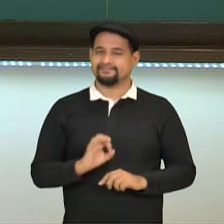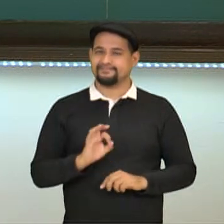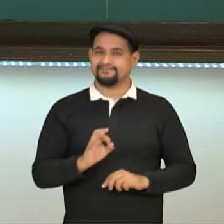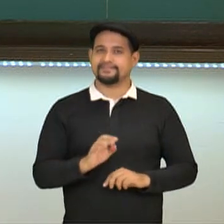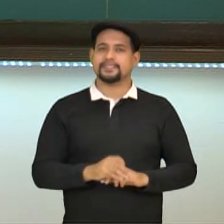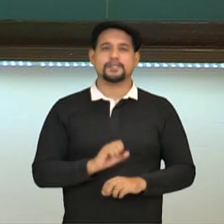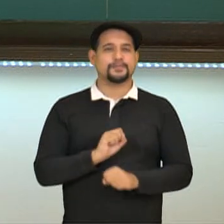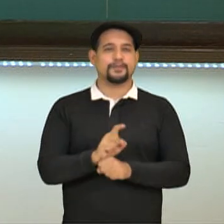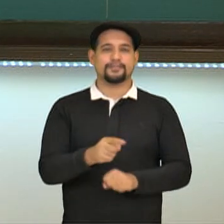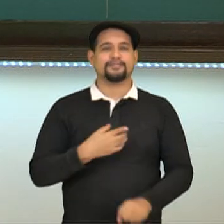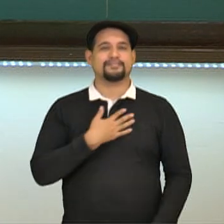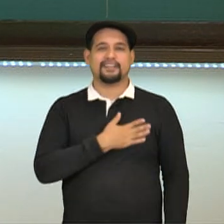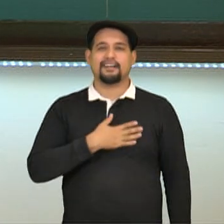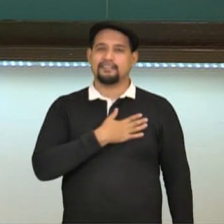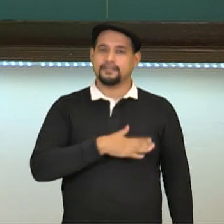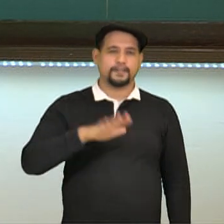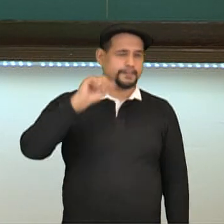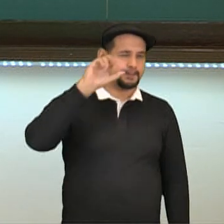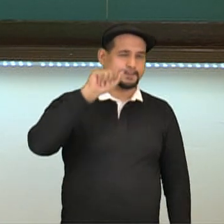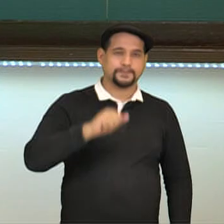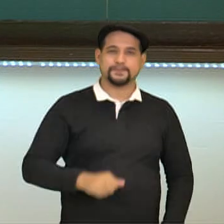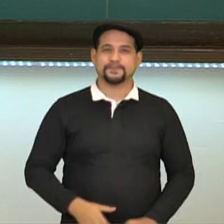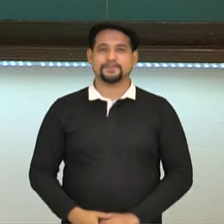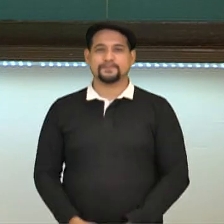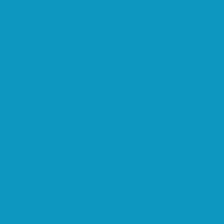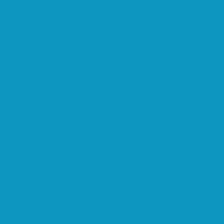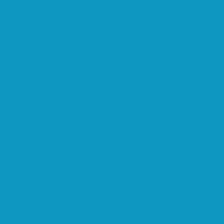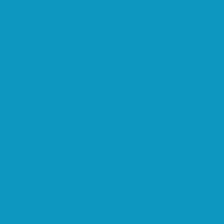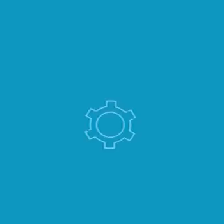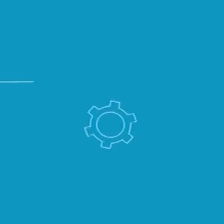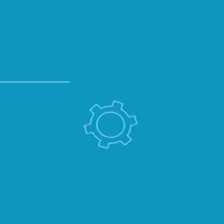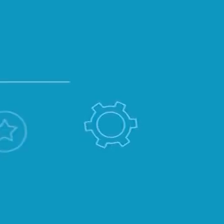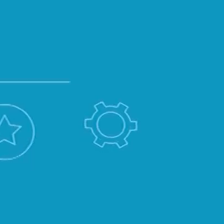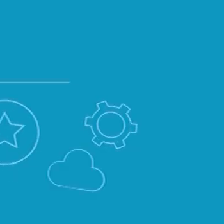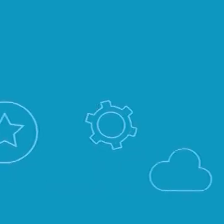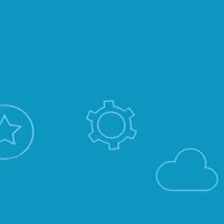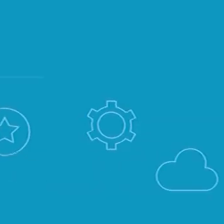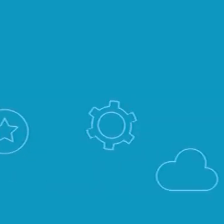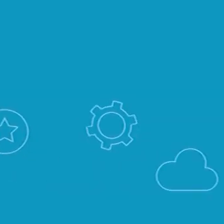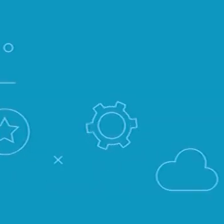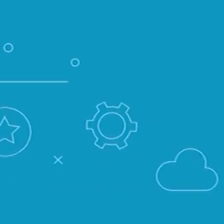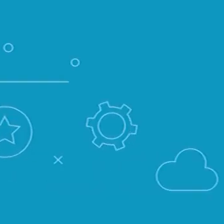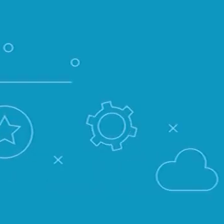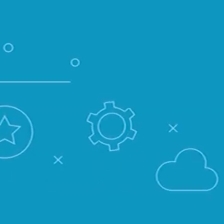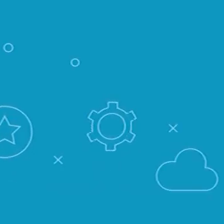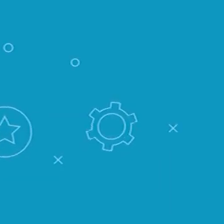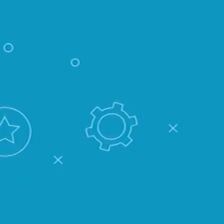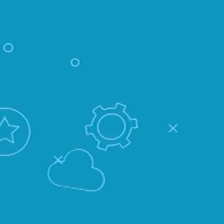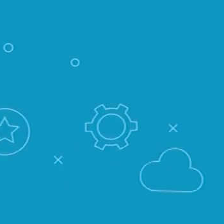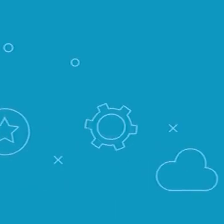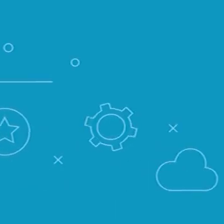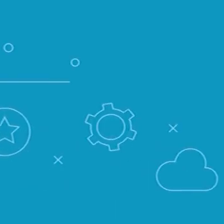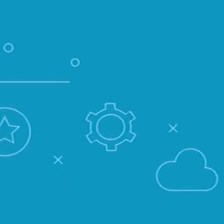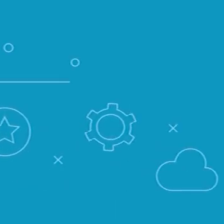certo? Espero que tenham gostado e até breve.